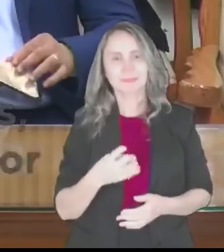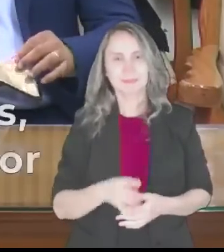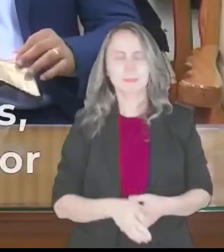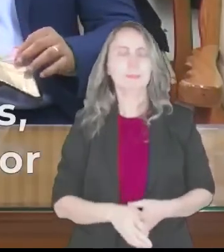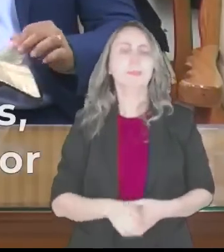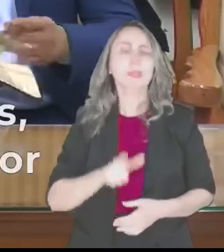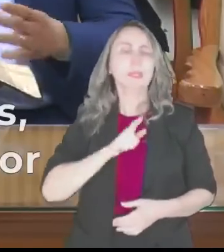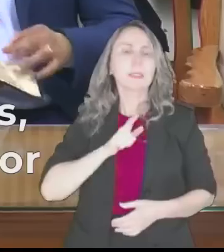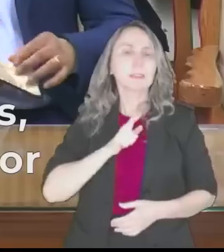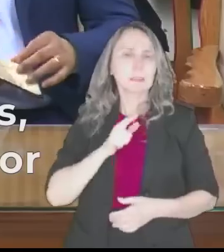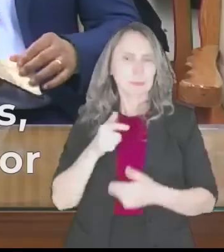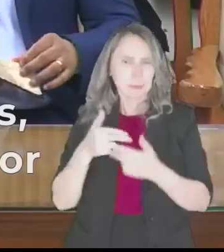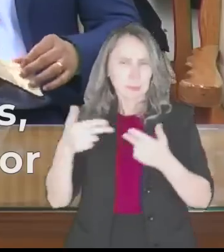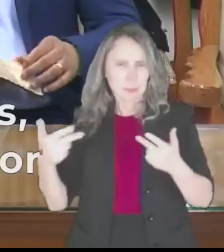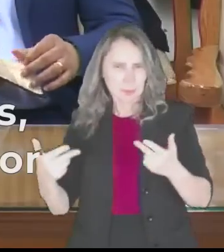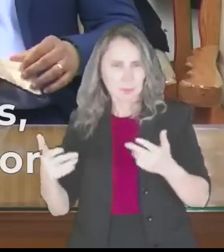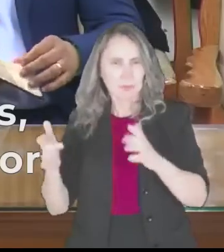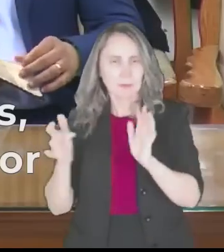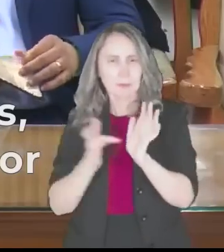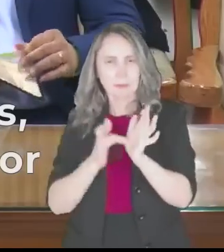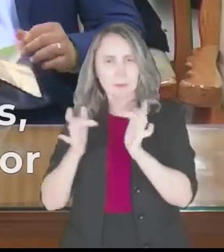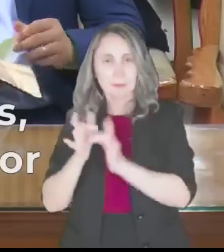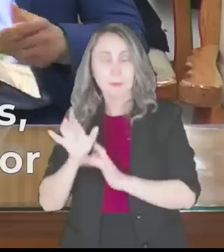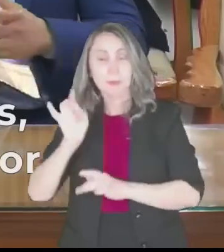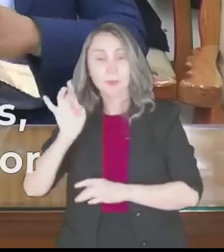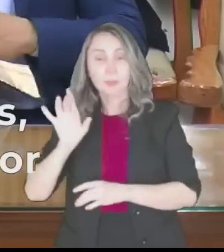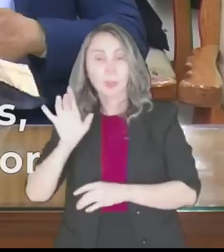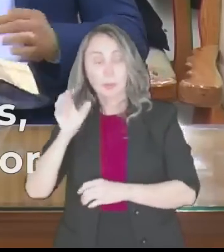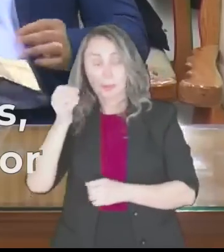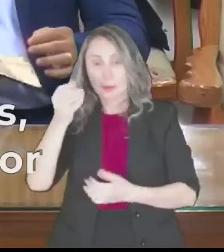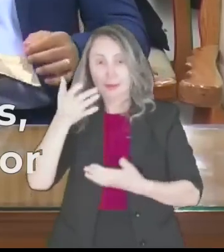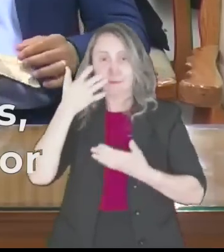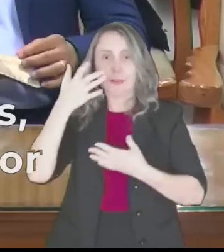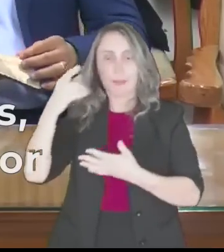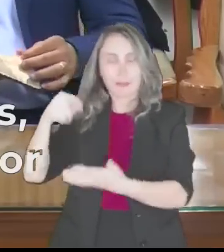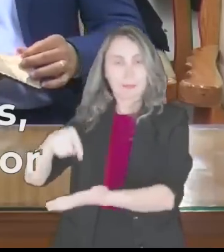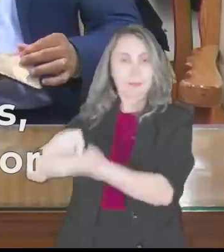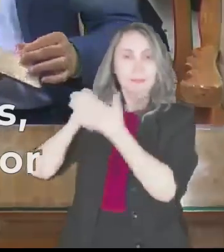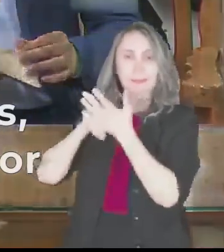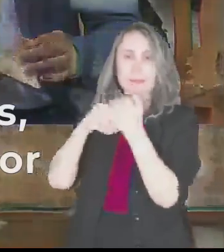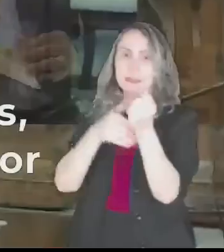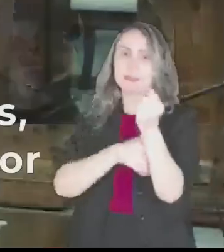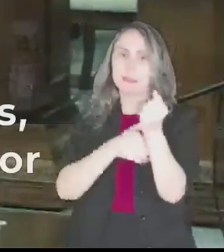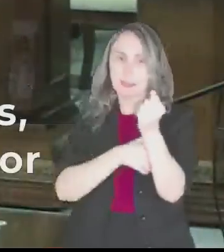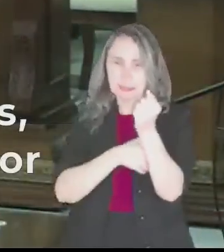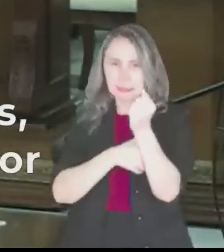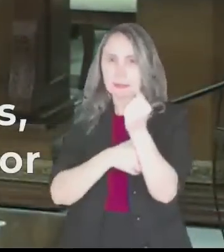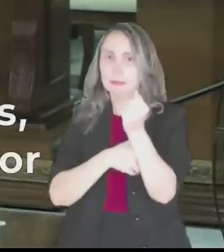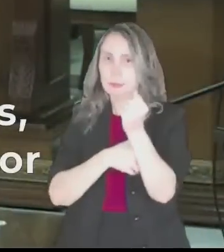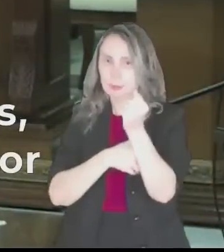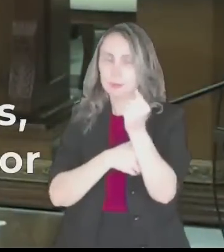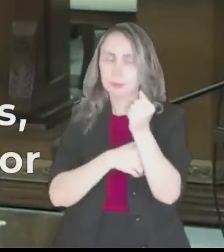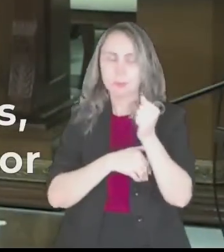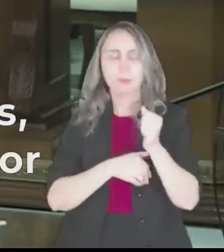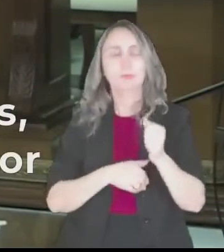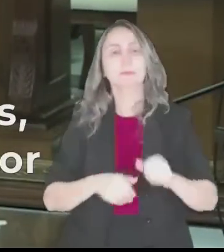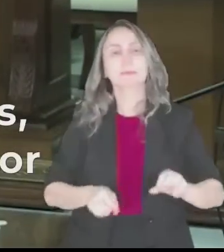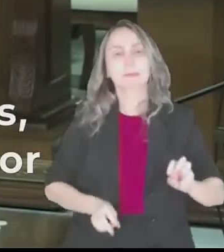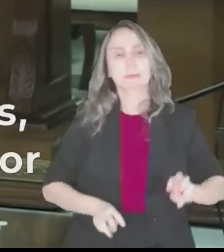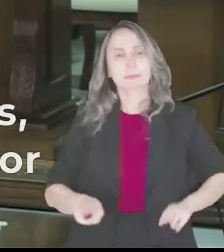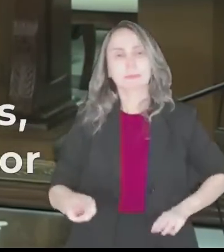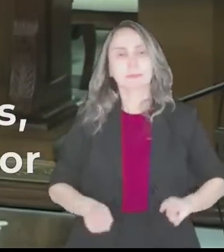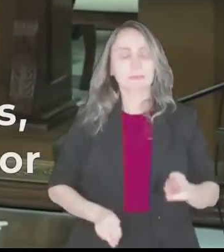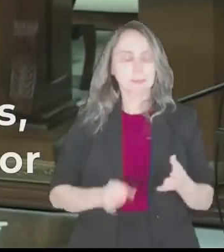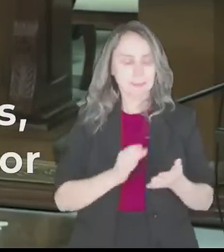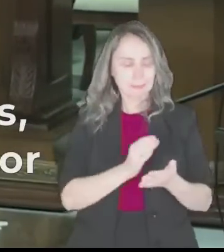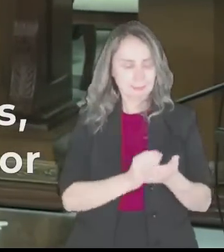Não revela para todo mundo, não. Só para quem vai para a câmara. Preguiçoso que não vai para a câmara, não vê nada. São Mateus 13, 10 e 11.